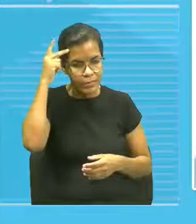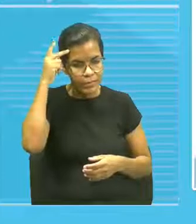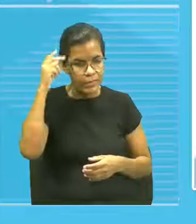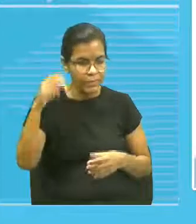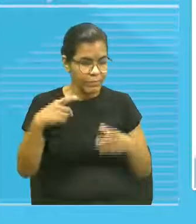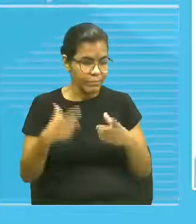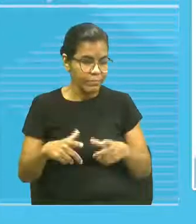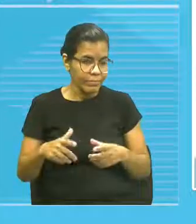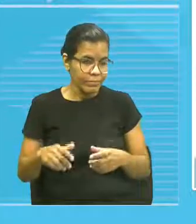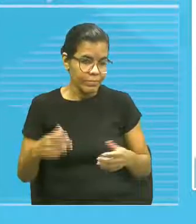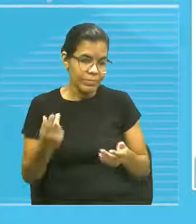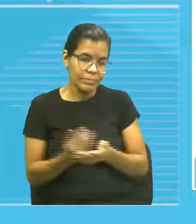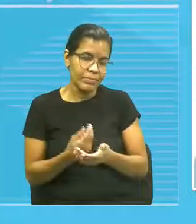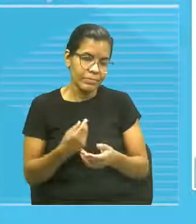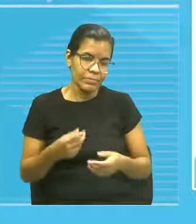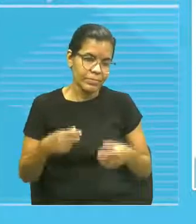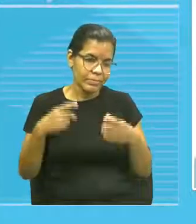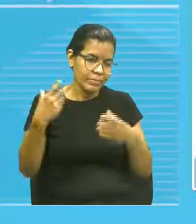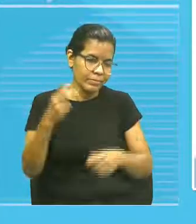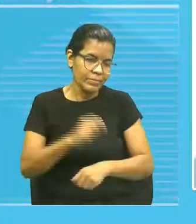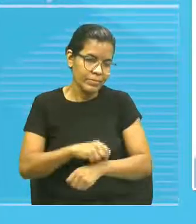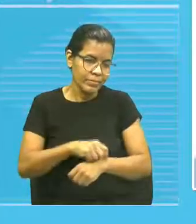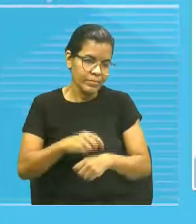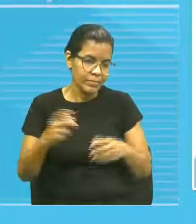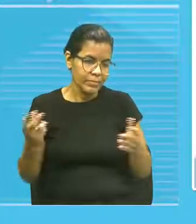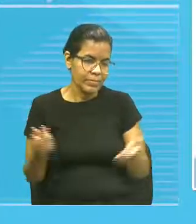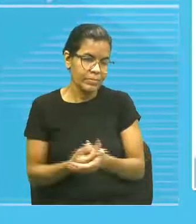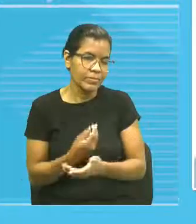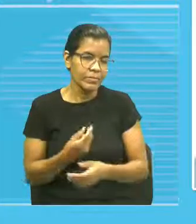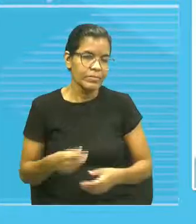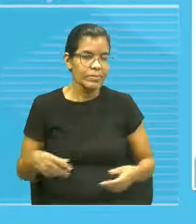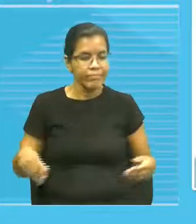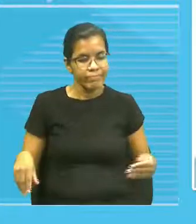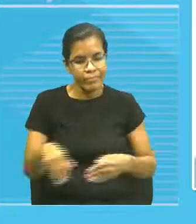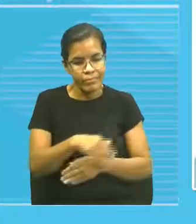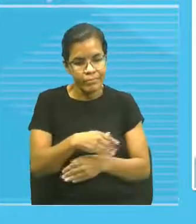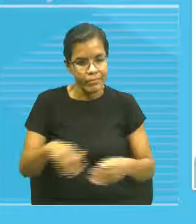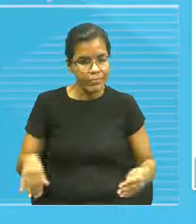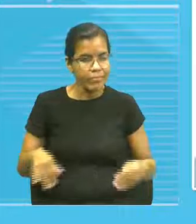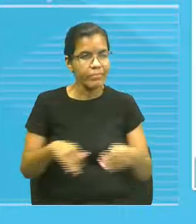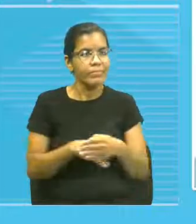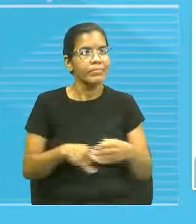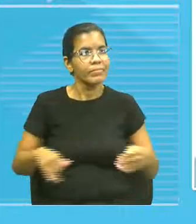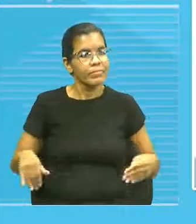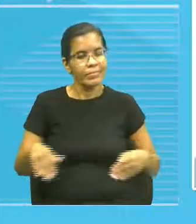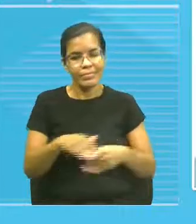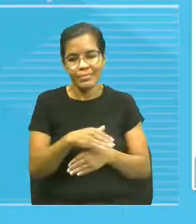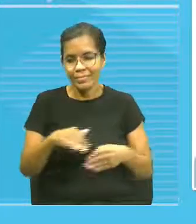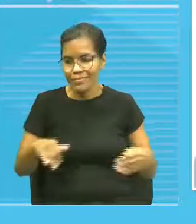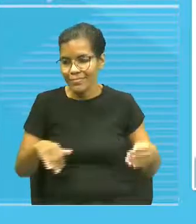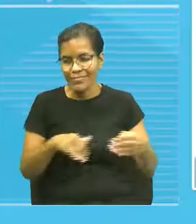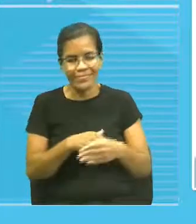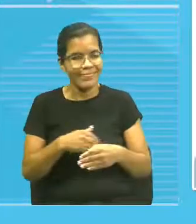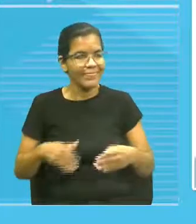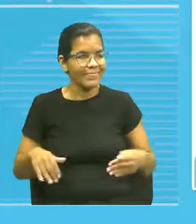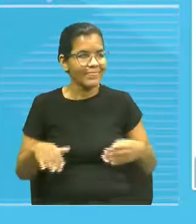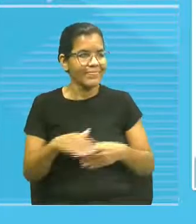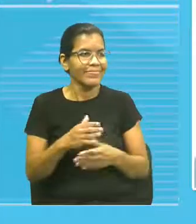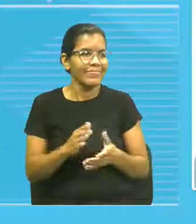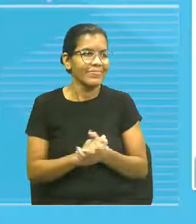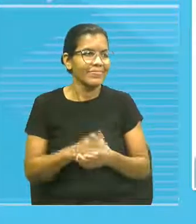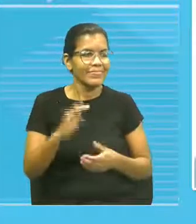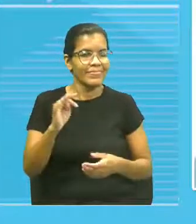crime, é o transeunte. Ele não está fazendo, ele está transitando, Rosinha. Rosinha, o